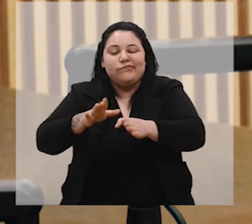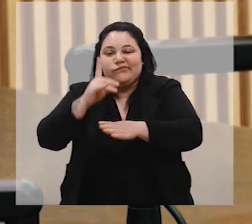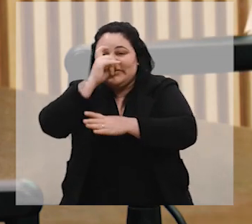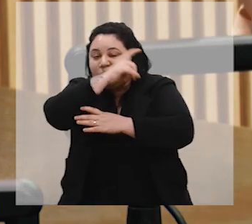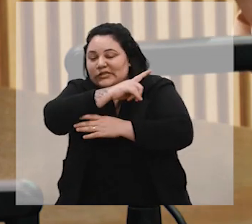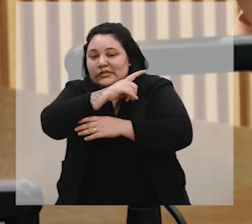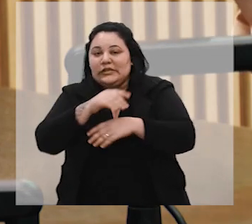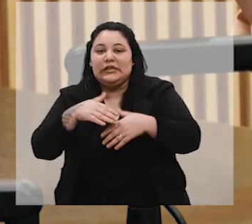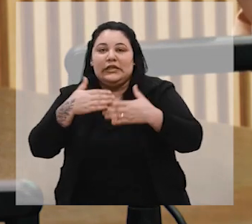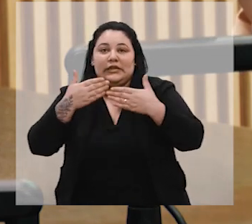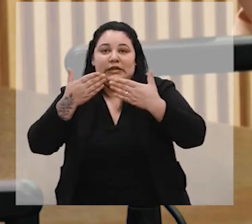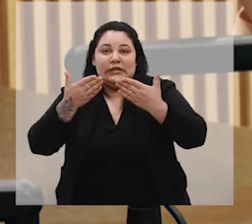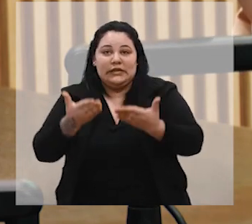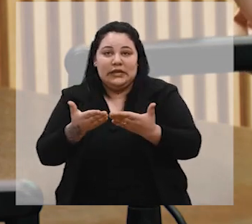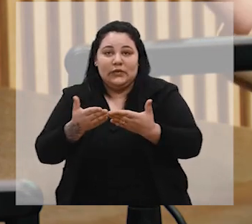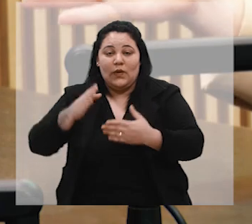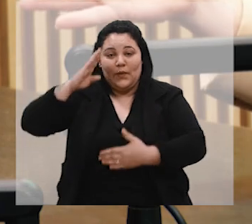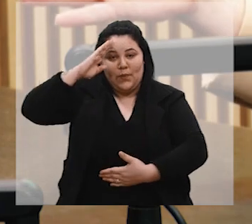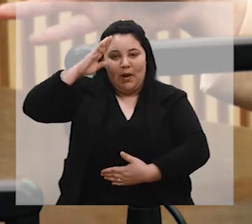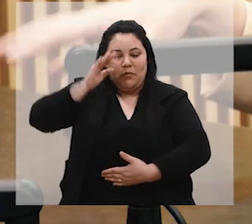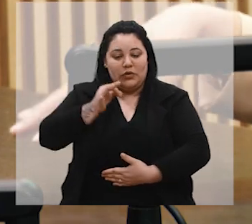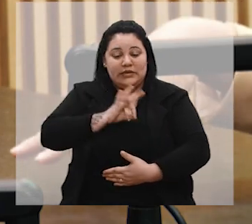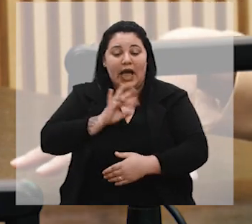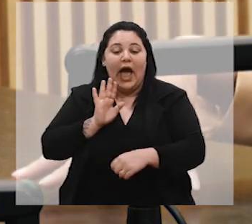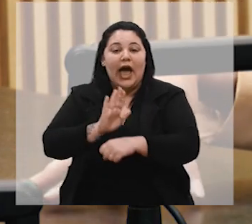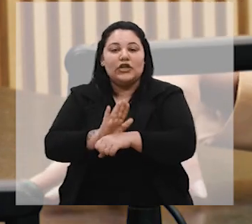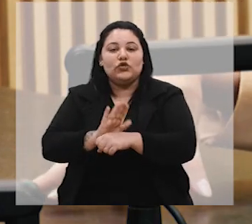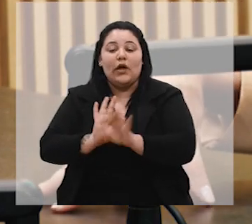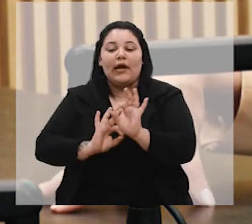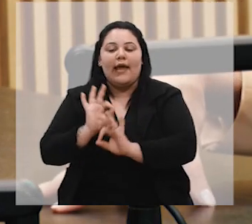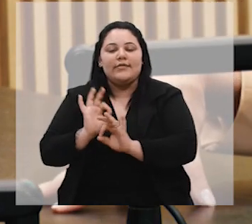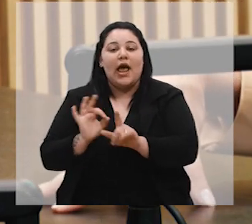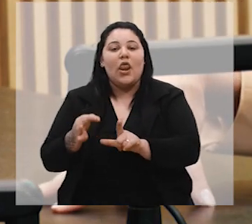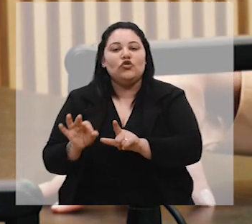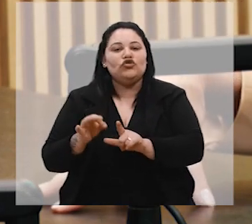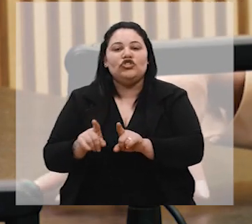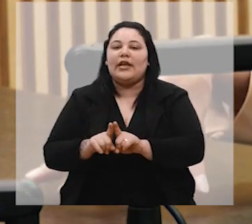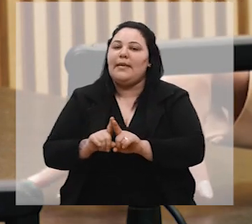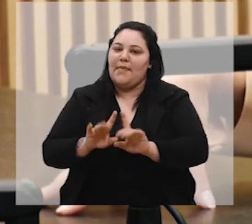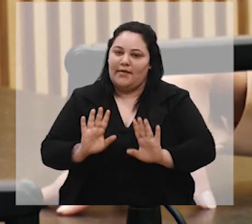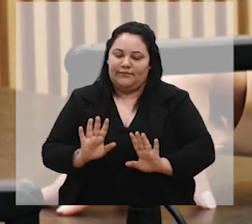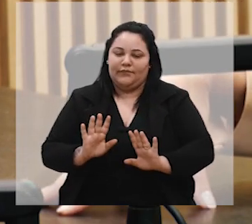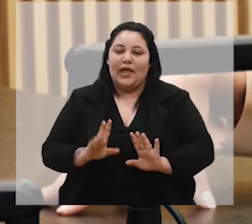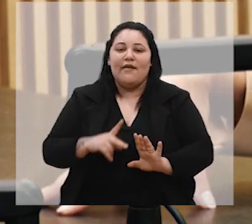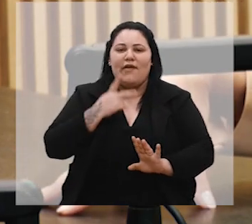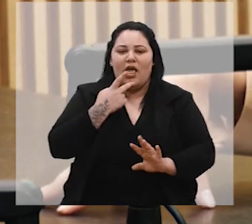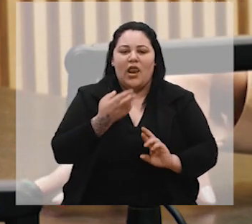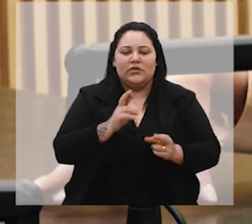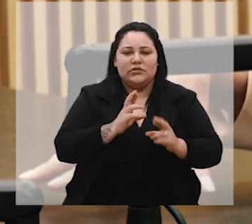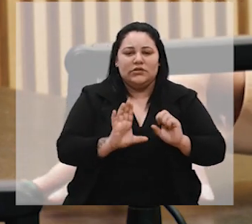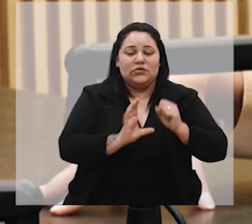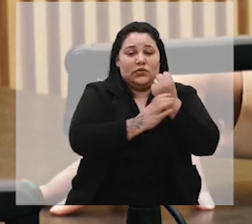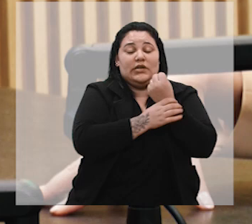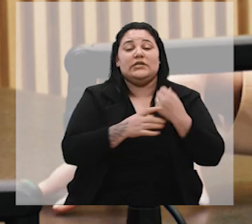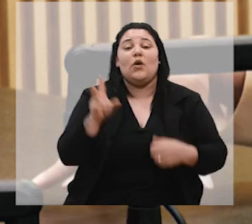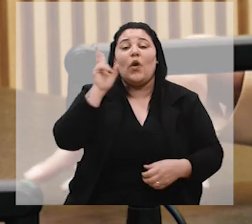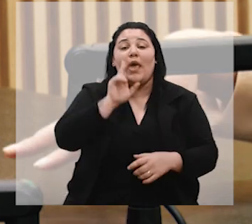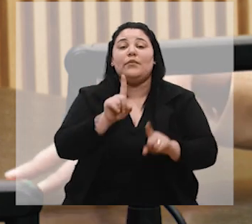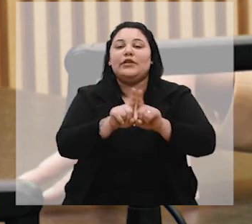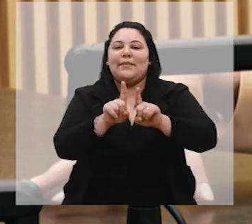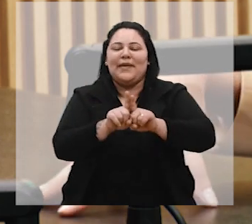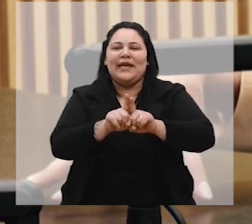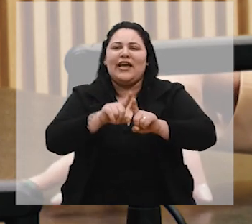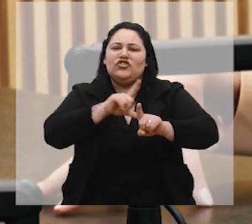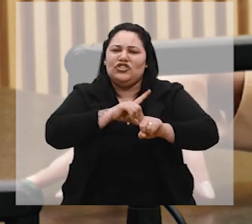Armadas, inclusive, viabilizam essa estratégia logística, tá? Mas falando em Forças Armadas, eu também acabo me recordando que nós